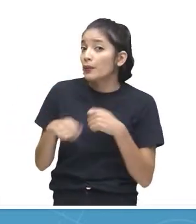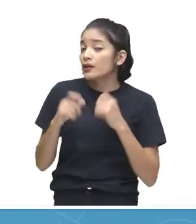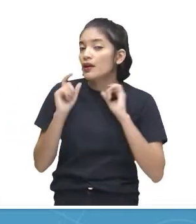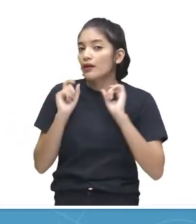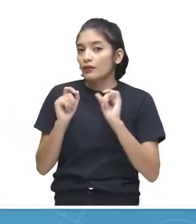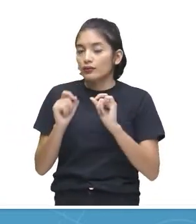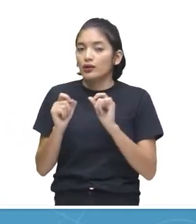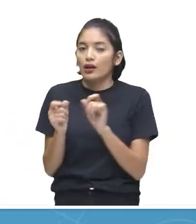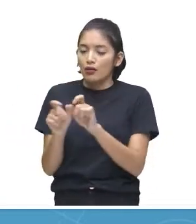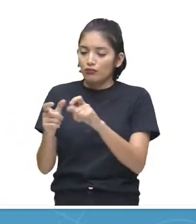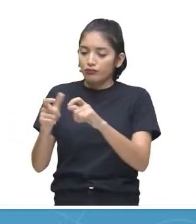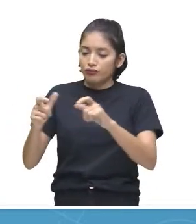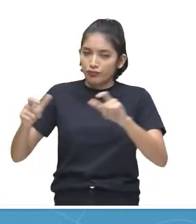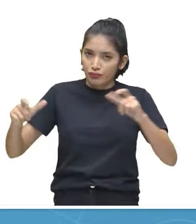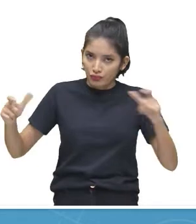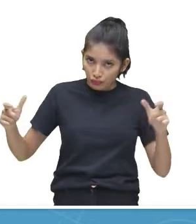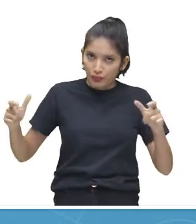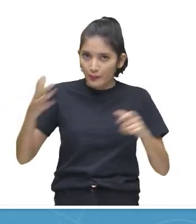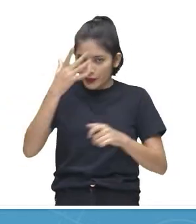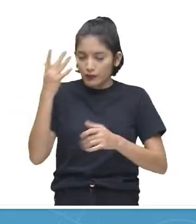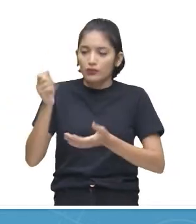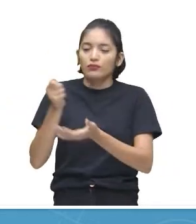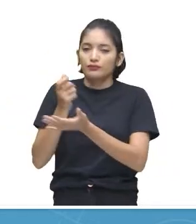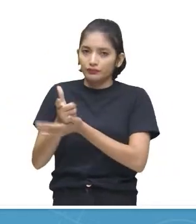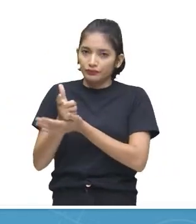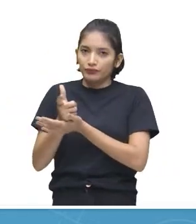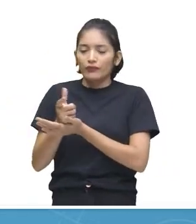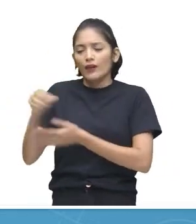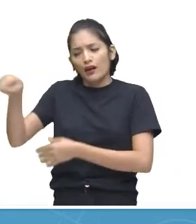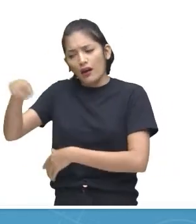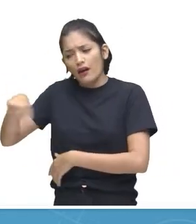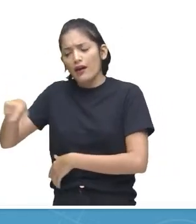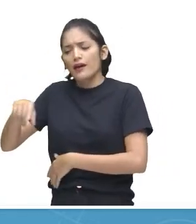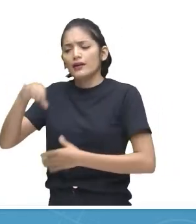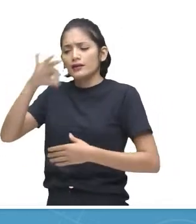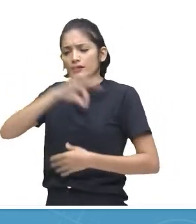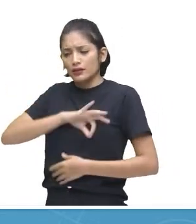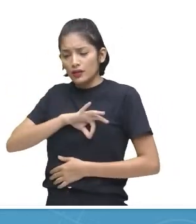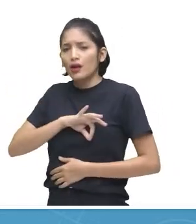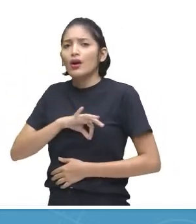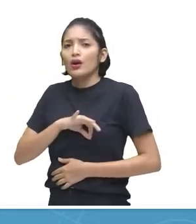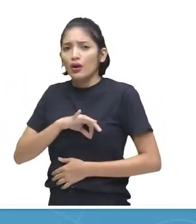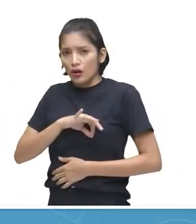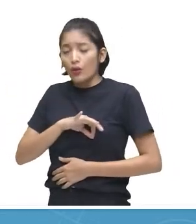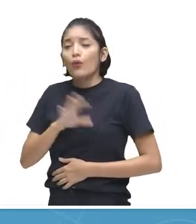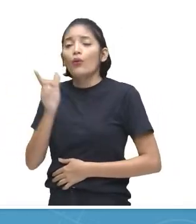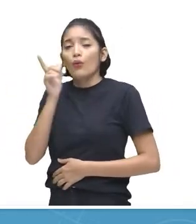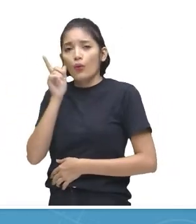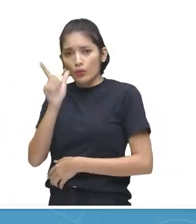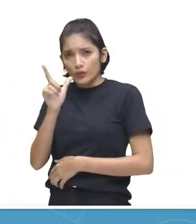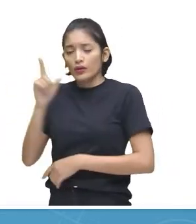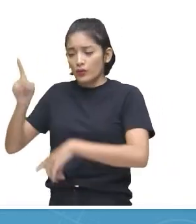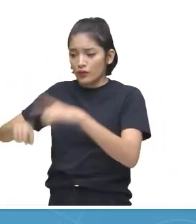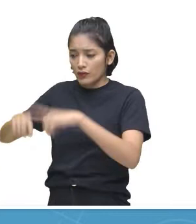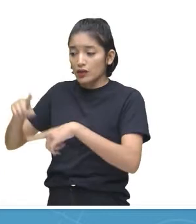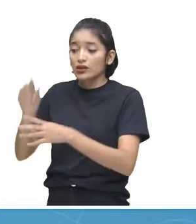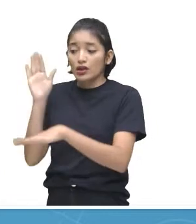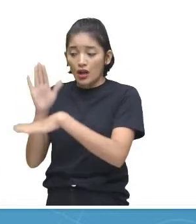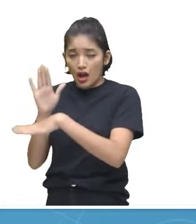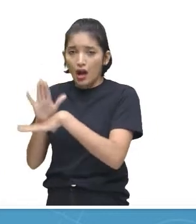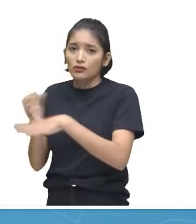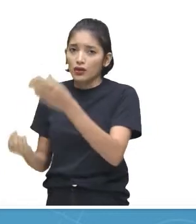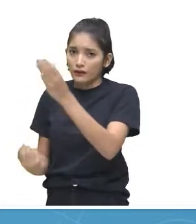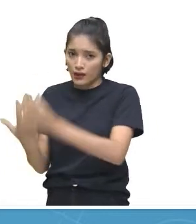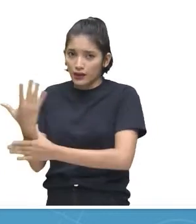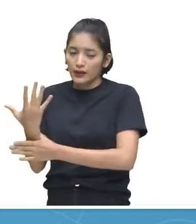né, aumentar esse mercado consumidor. Então, quem recebia o salário acabava consumindo os produtos que ajudava a fabricar. A gente